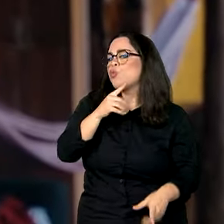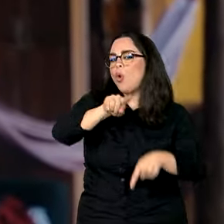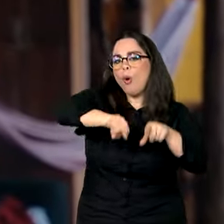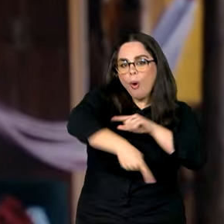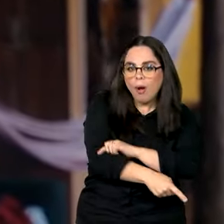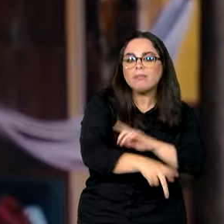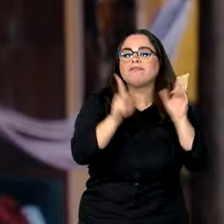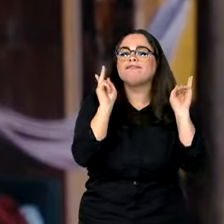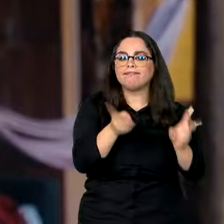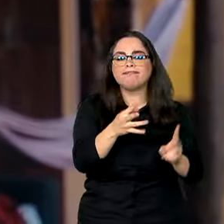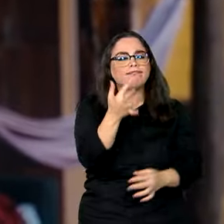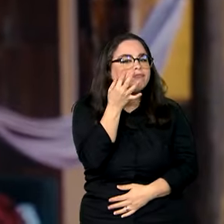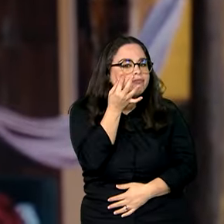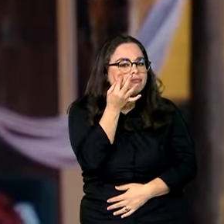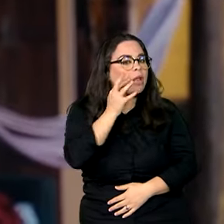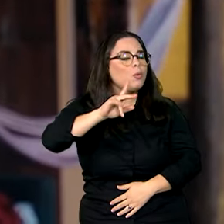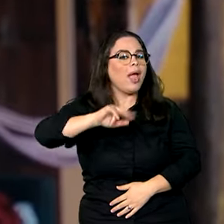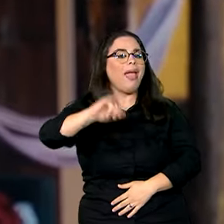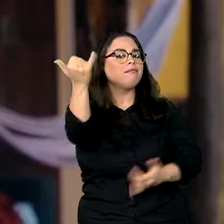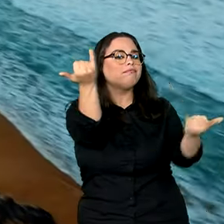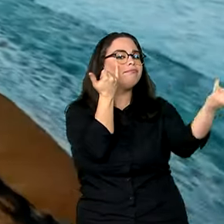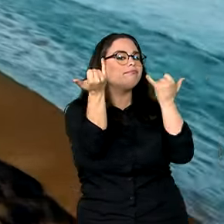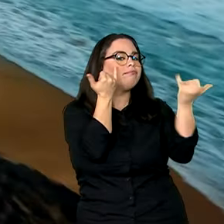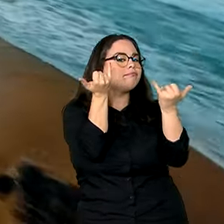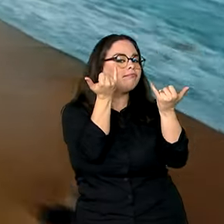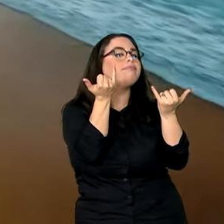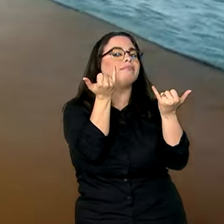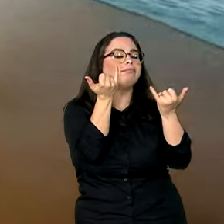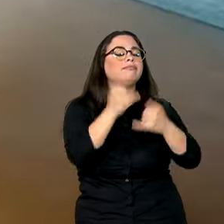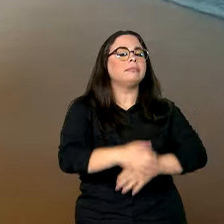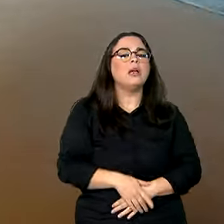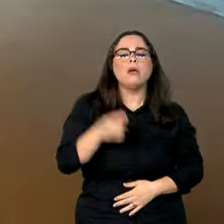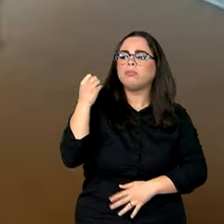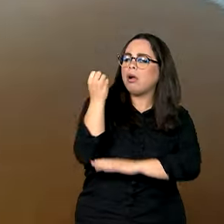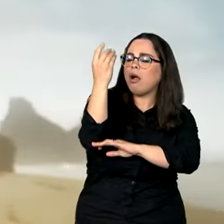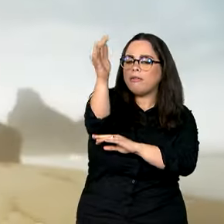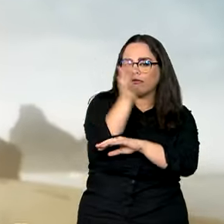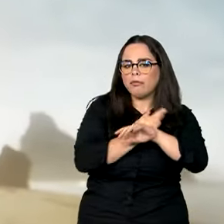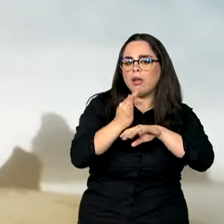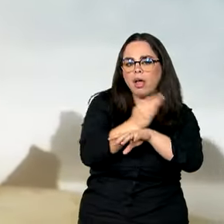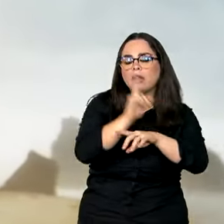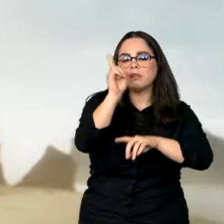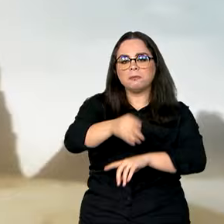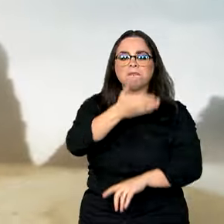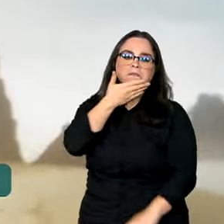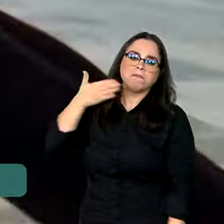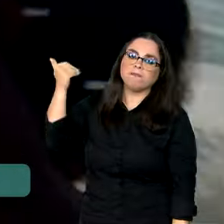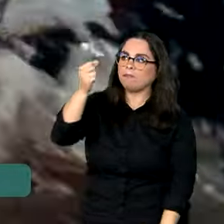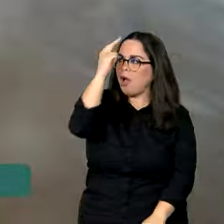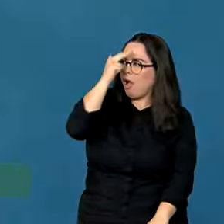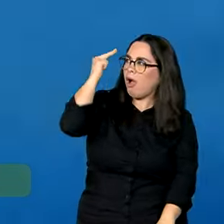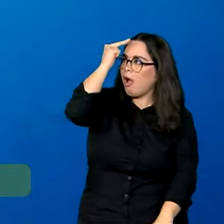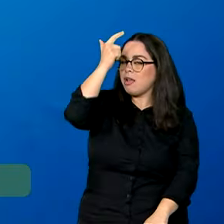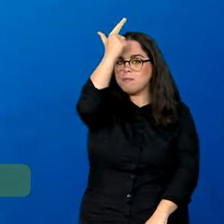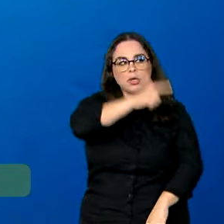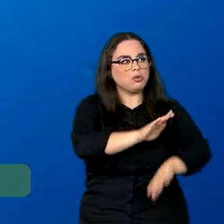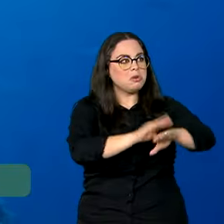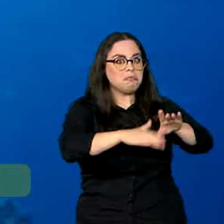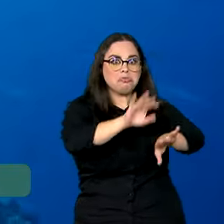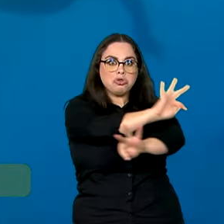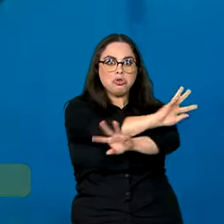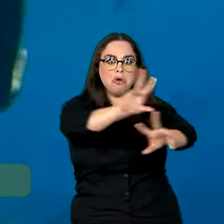a verdadeira realidade e não o que se abre. Viajar de férias é um dos principais sonhos de consumo das